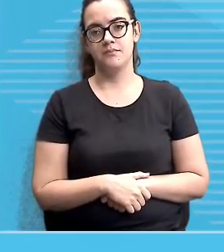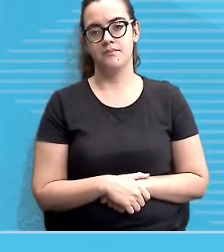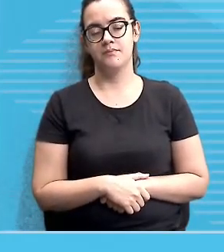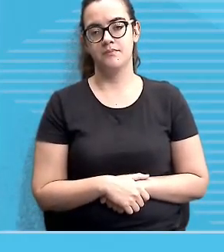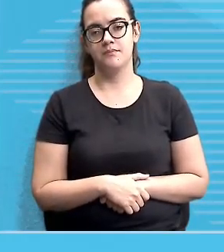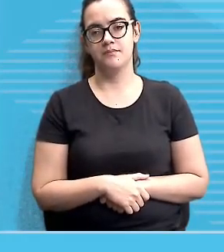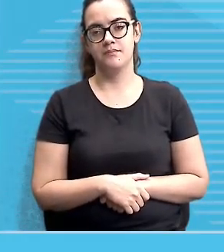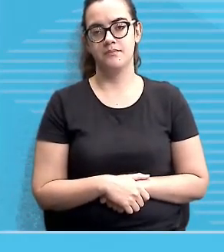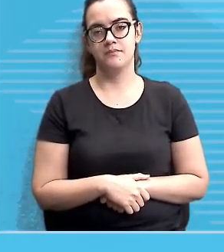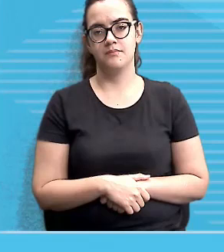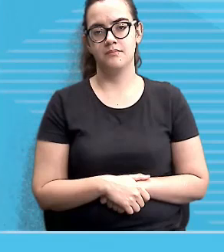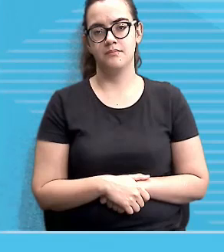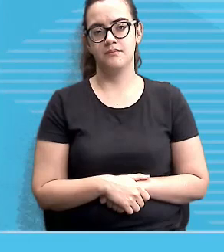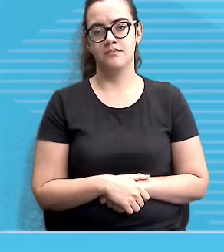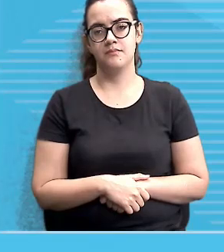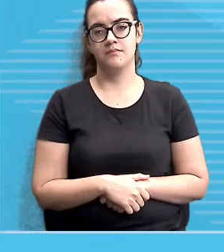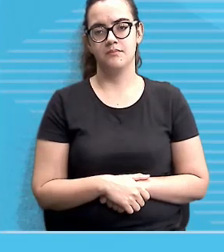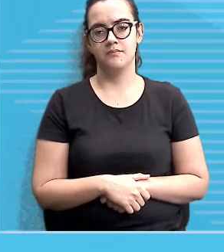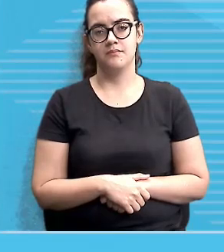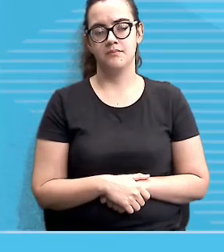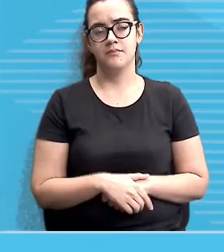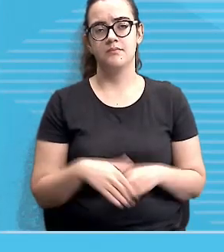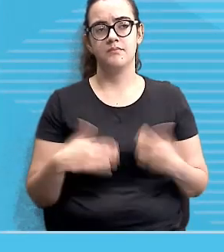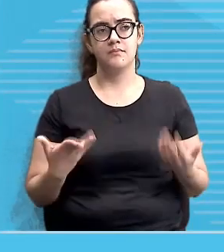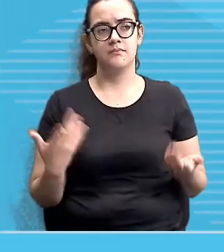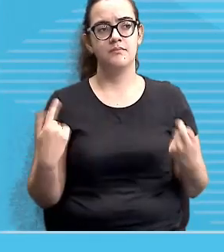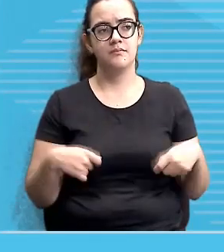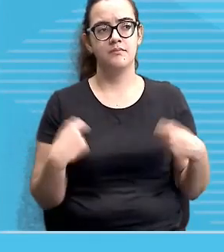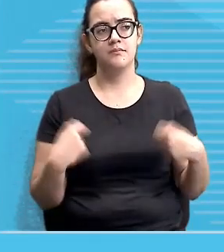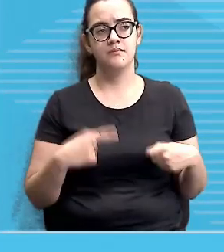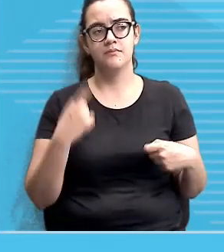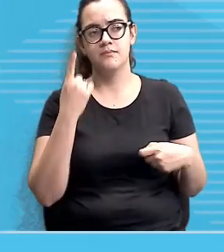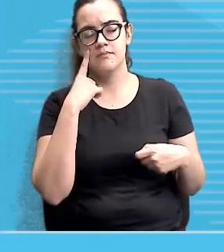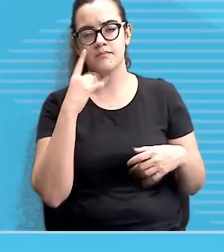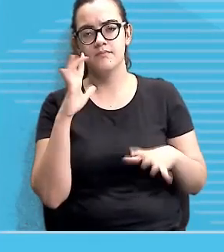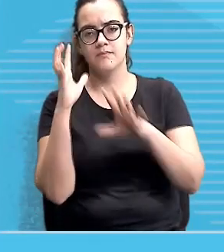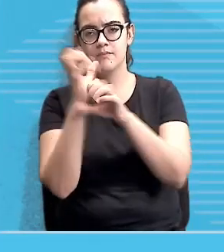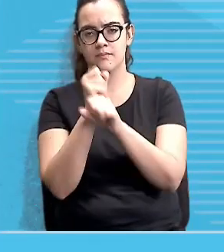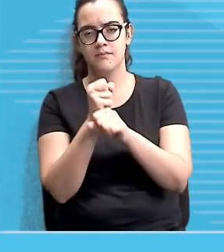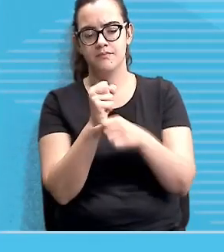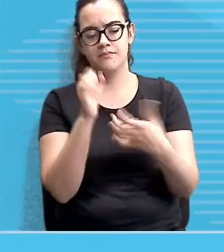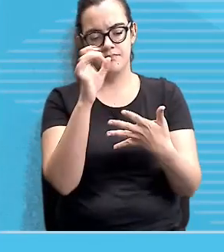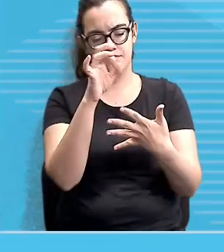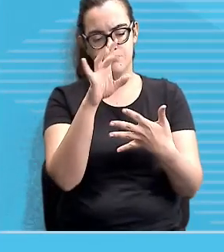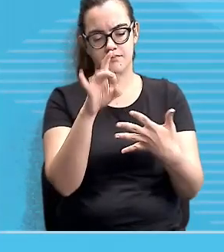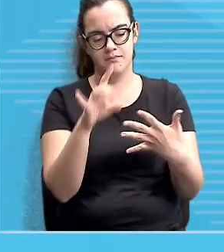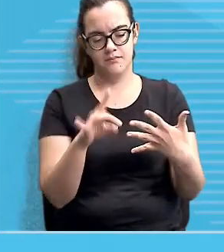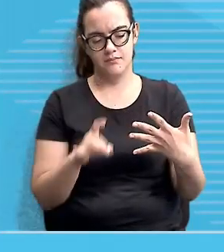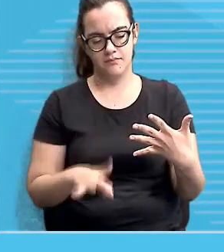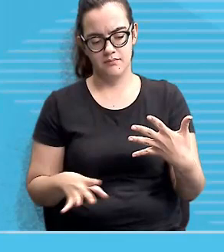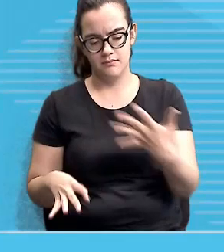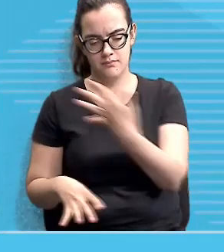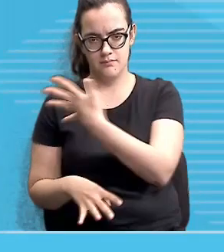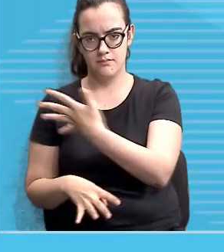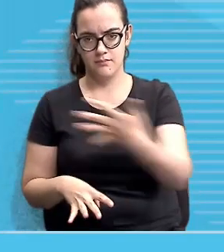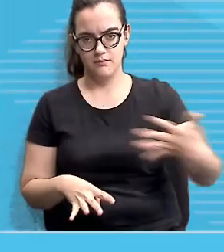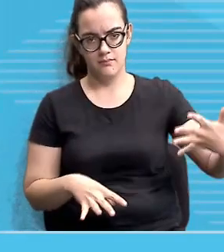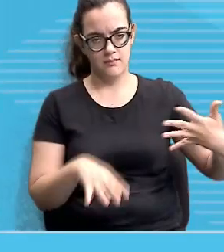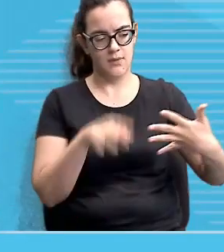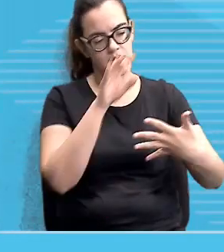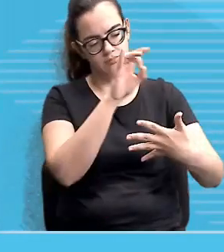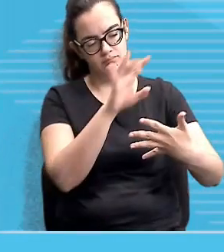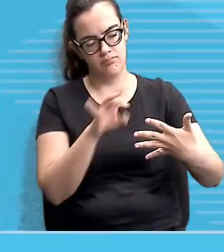o nosso material é a letra que você vai marcar tá Como você vai tentar aí